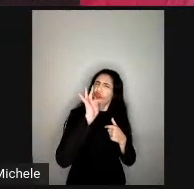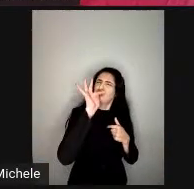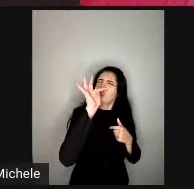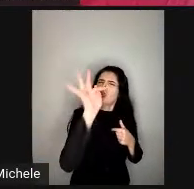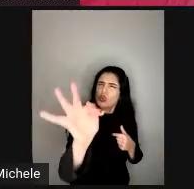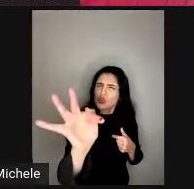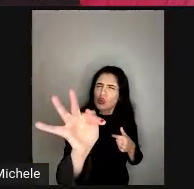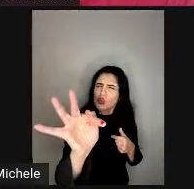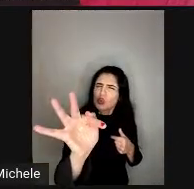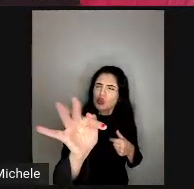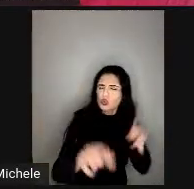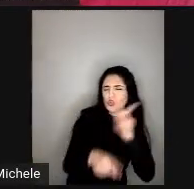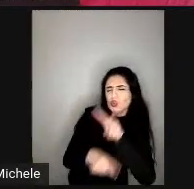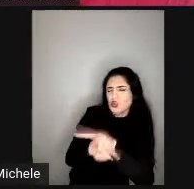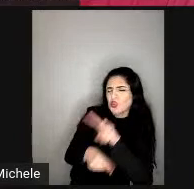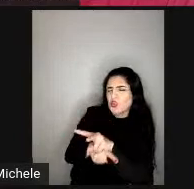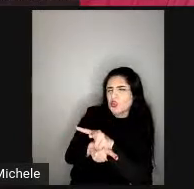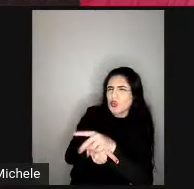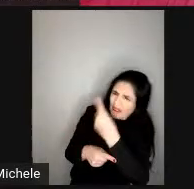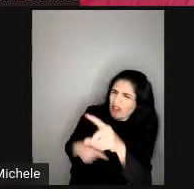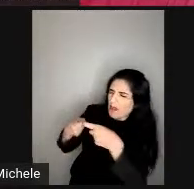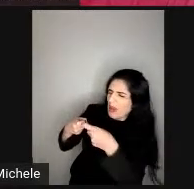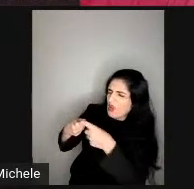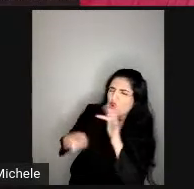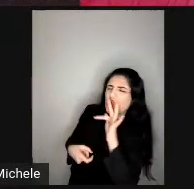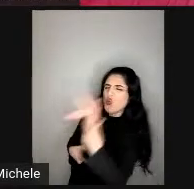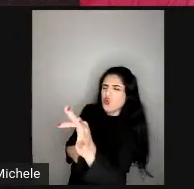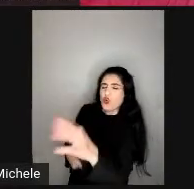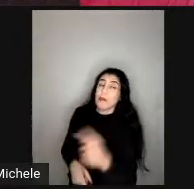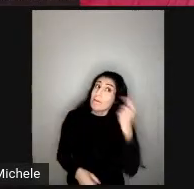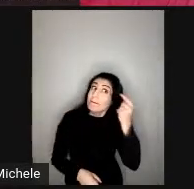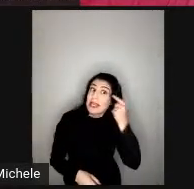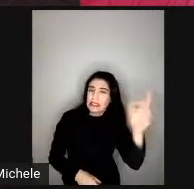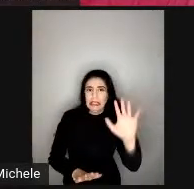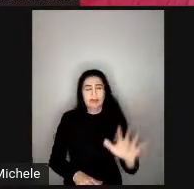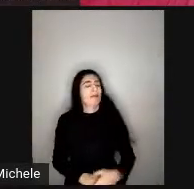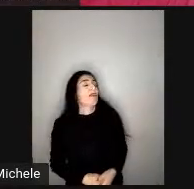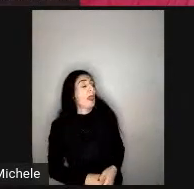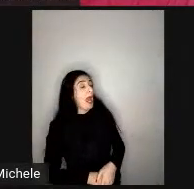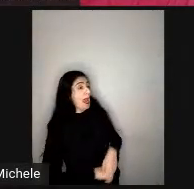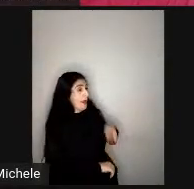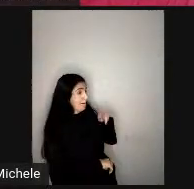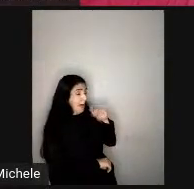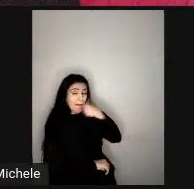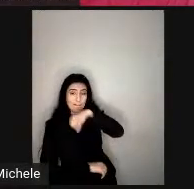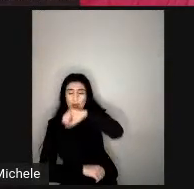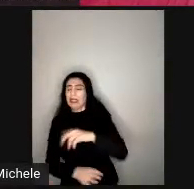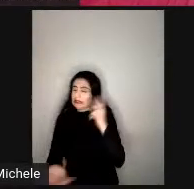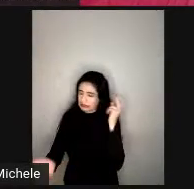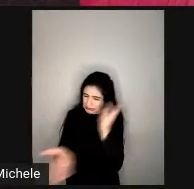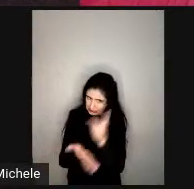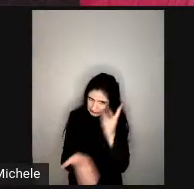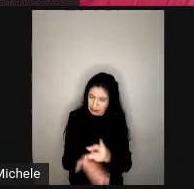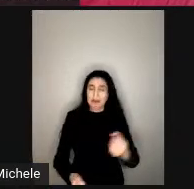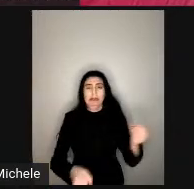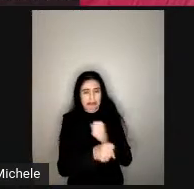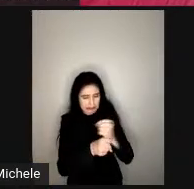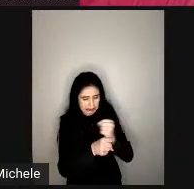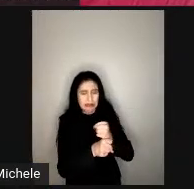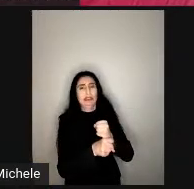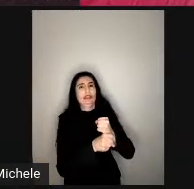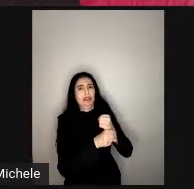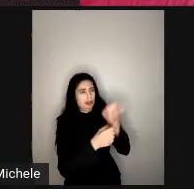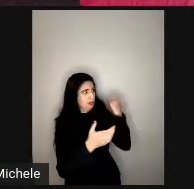que nos exames que a gente fez, né, que eu e a minha irmã, minha mãe, a gente faz juntas, todos os anos a gente faz junto a mamografia,